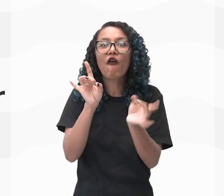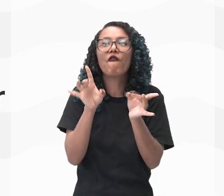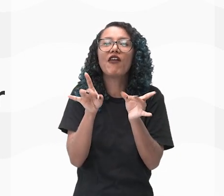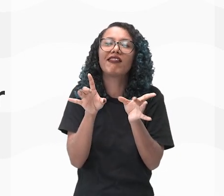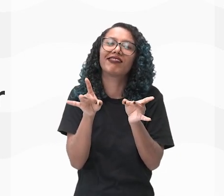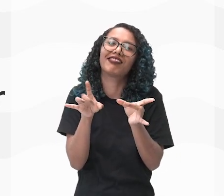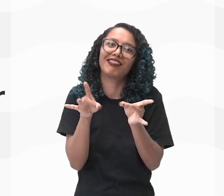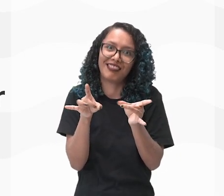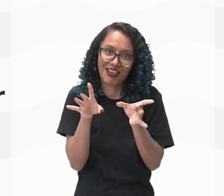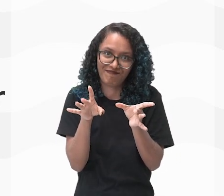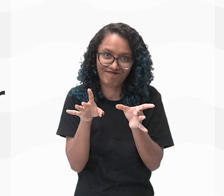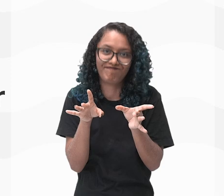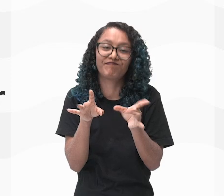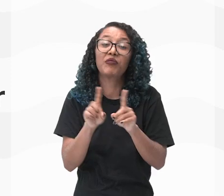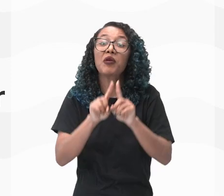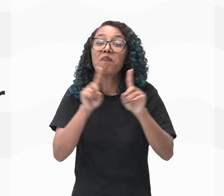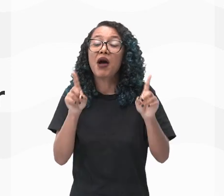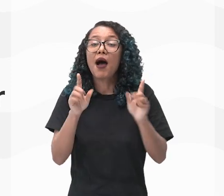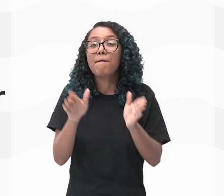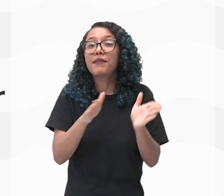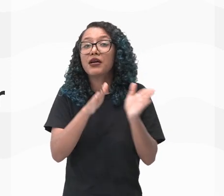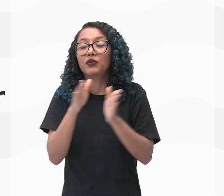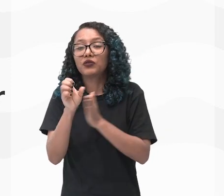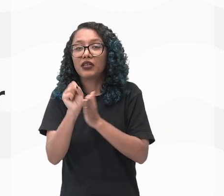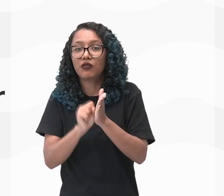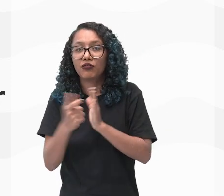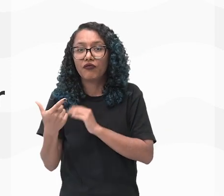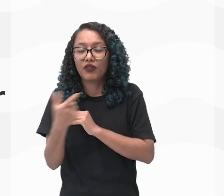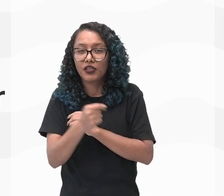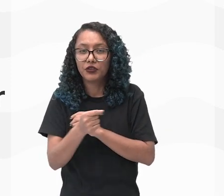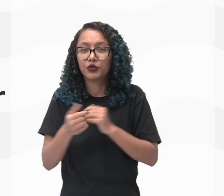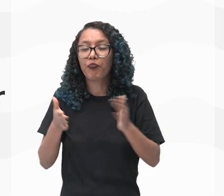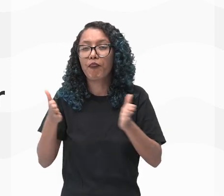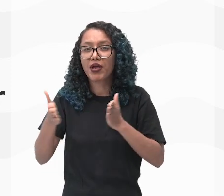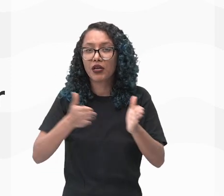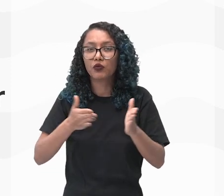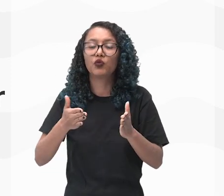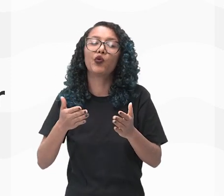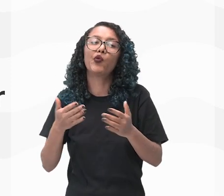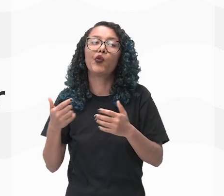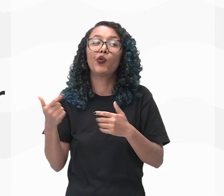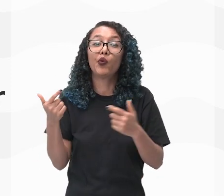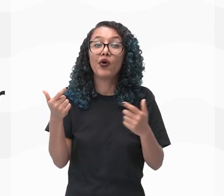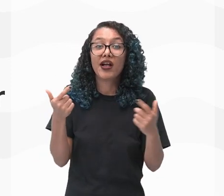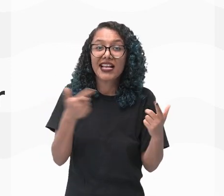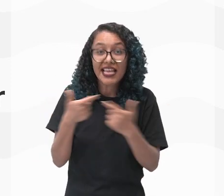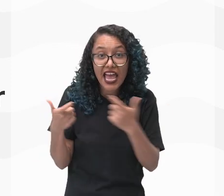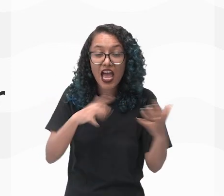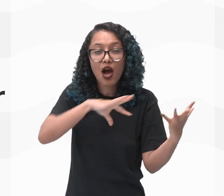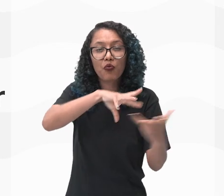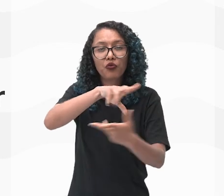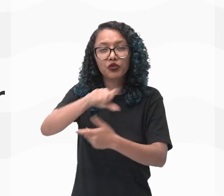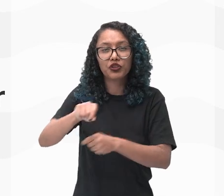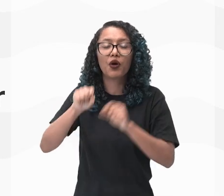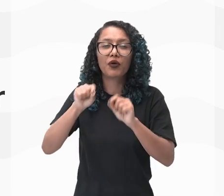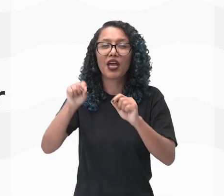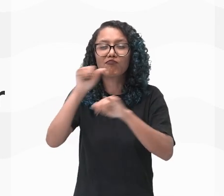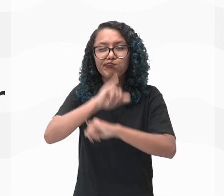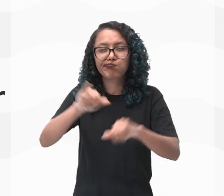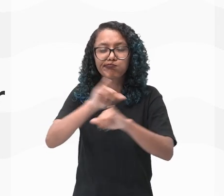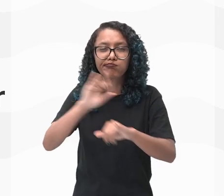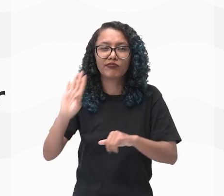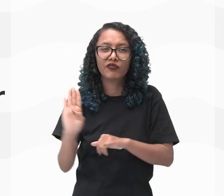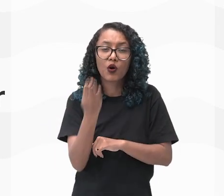como ferramentas de manipulação. Governos espalhavam desinformação para